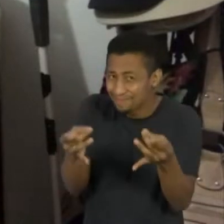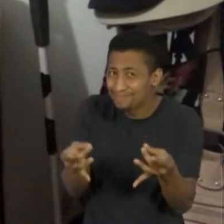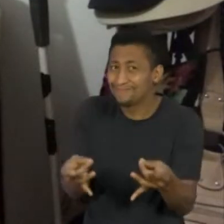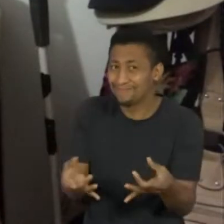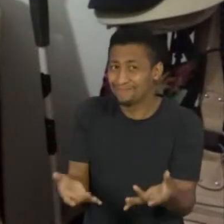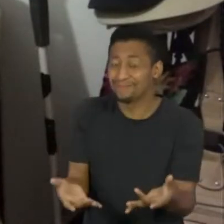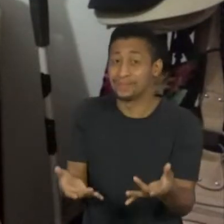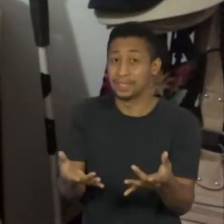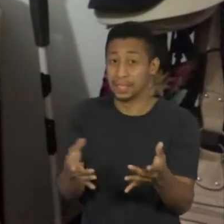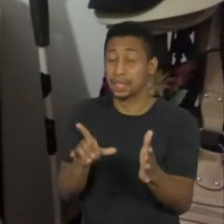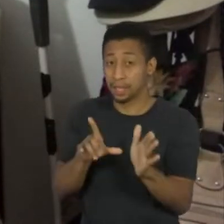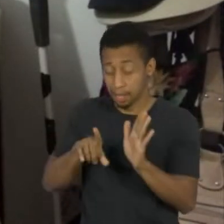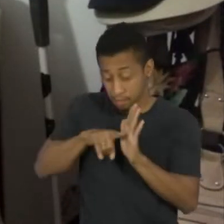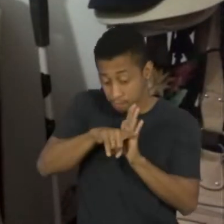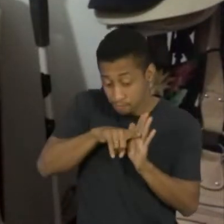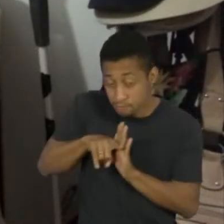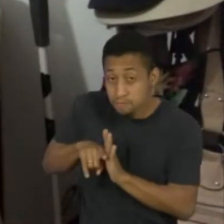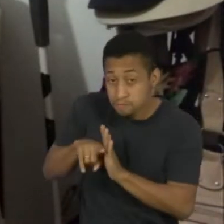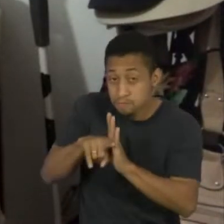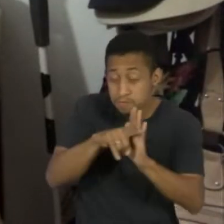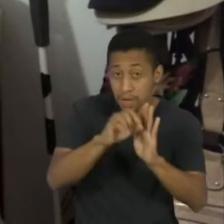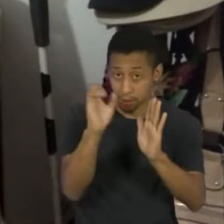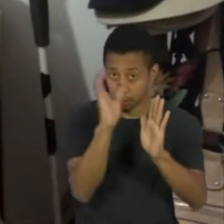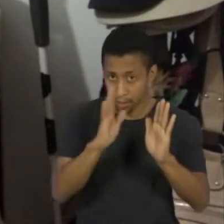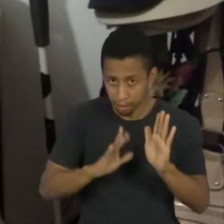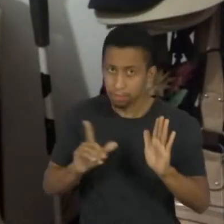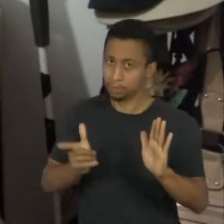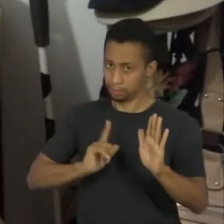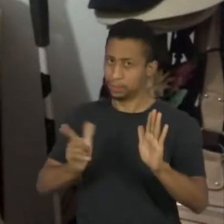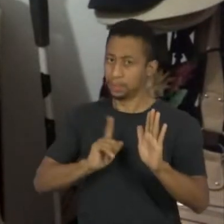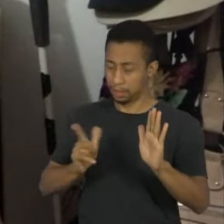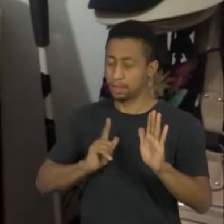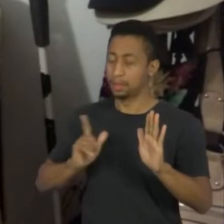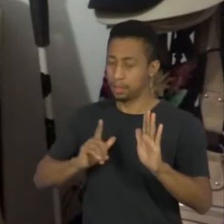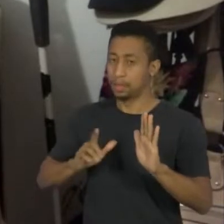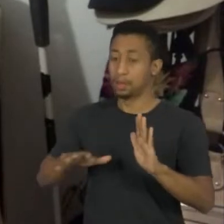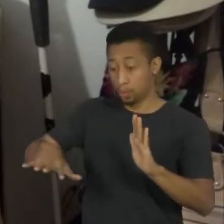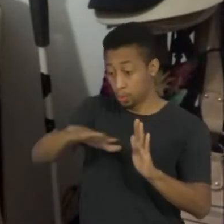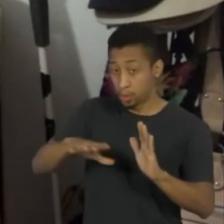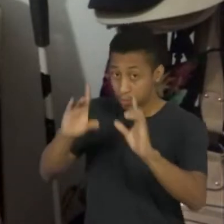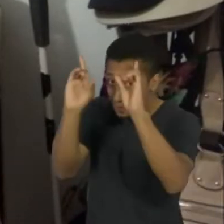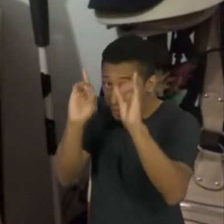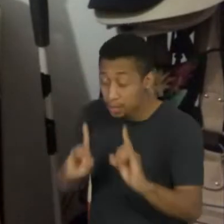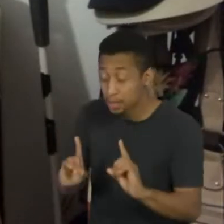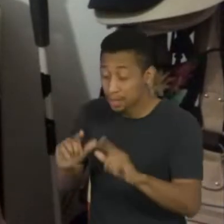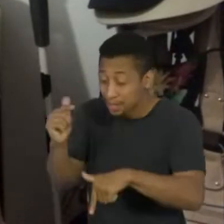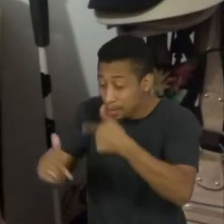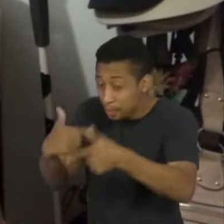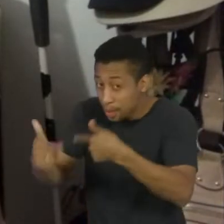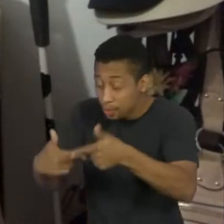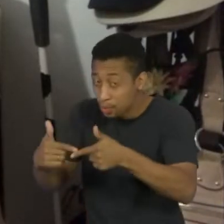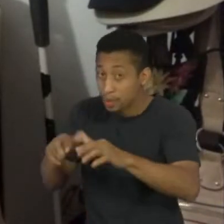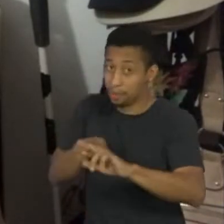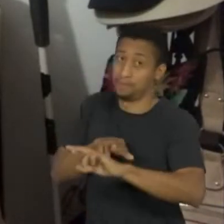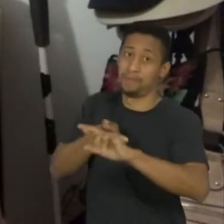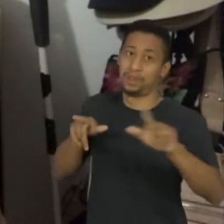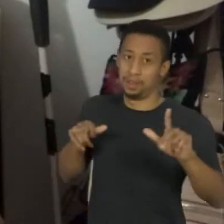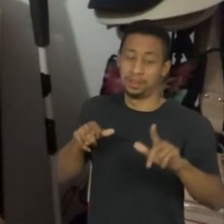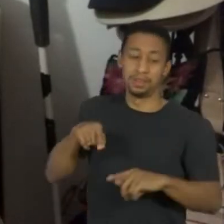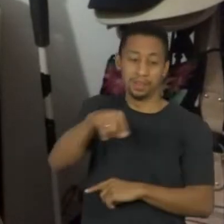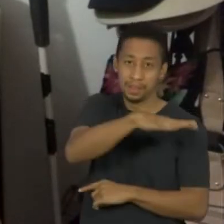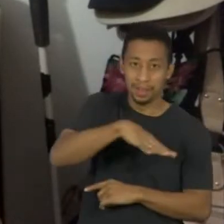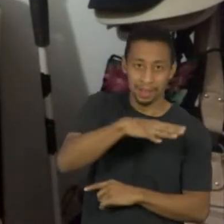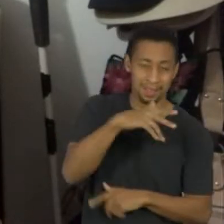já desenvolvidas no Brasil e no mundo mostrando que os gastos das pessoas com deficiência são maiores que o trabalhador sem deficiência.